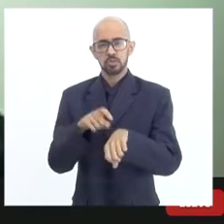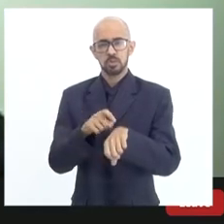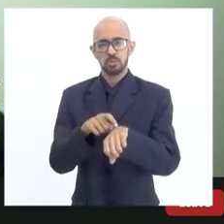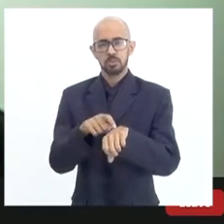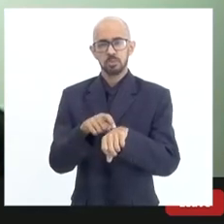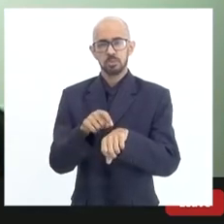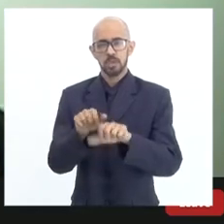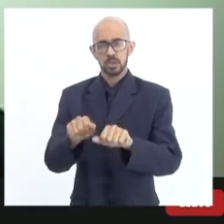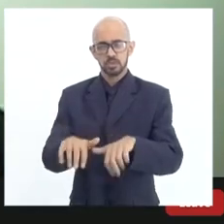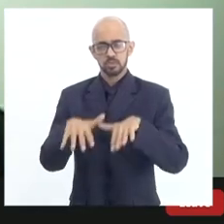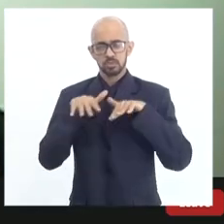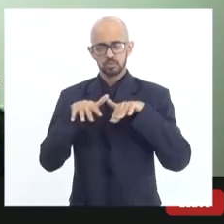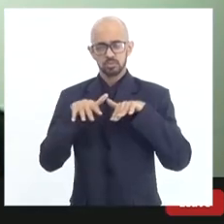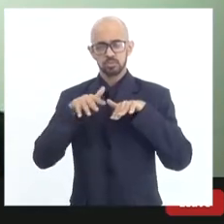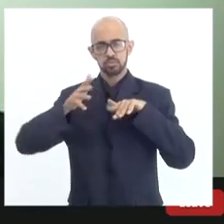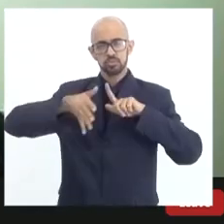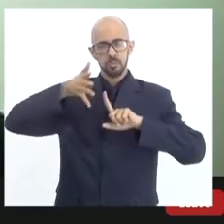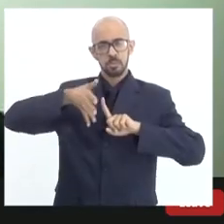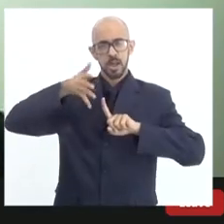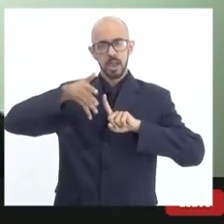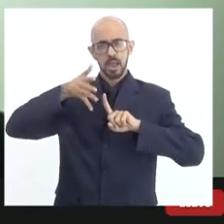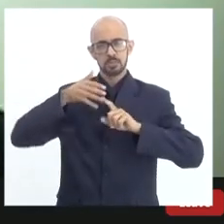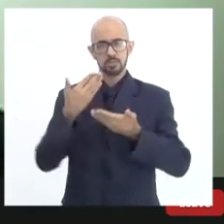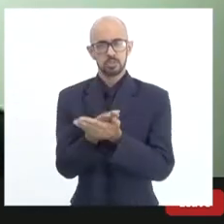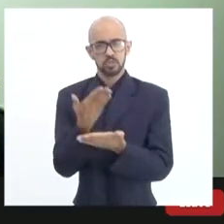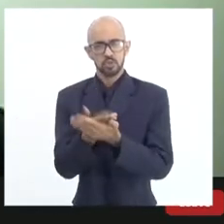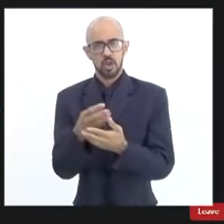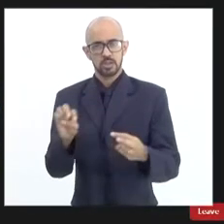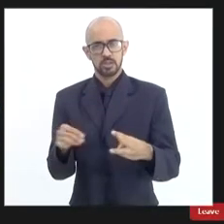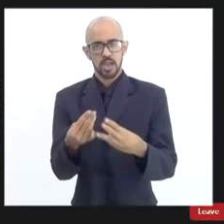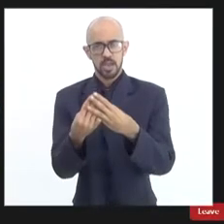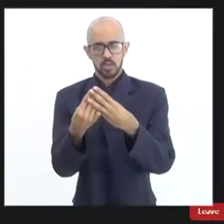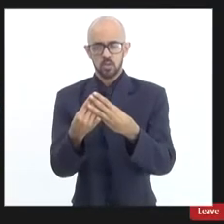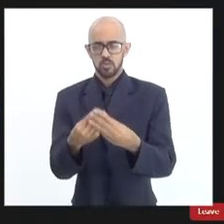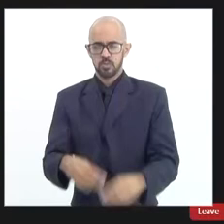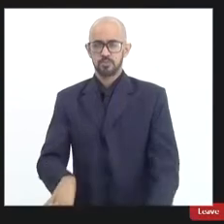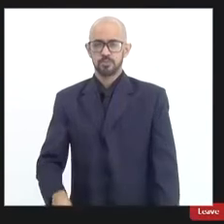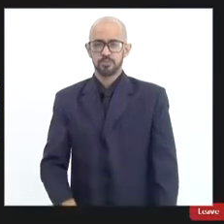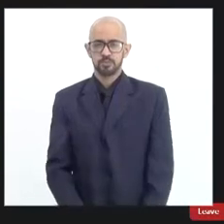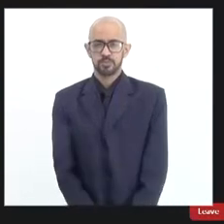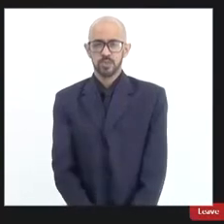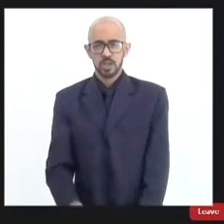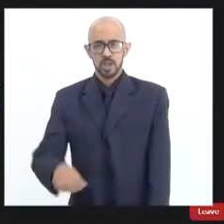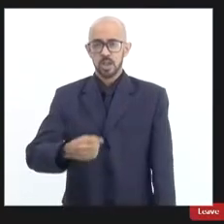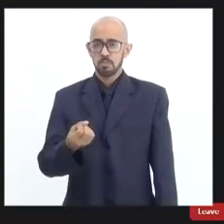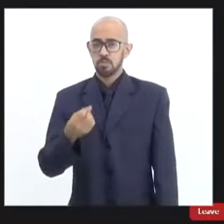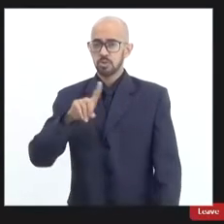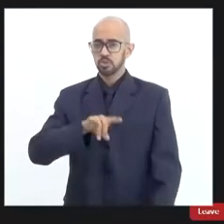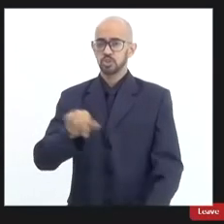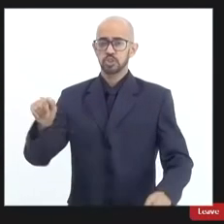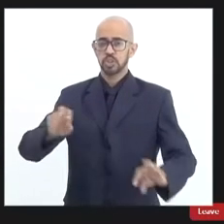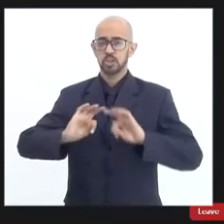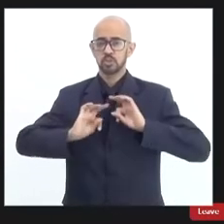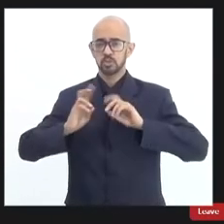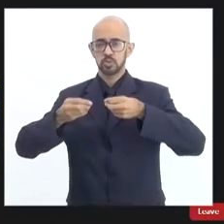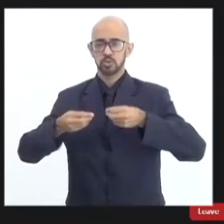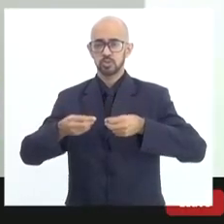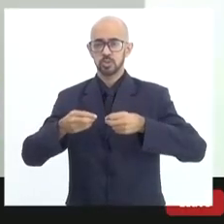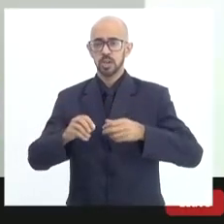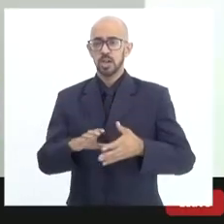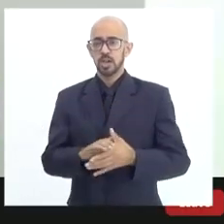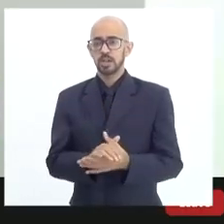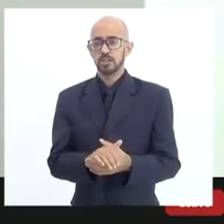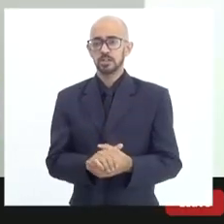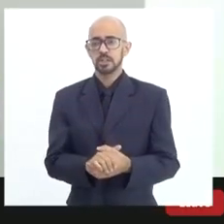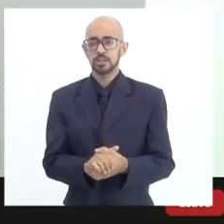escola israelita. Deputada Tia Ju, a senhora tem 5 minutos. Obrigada. Bom dia a todos e todas.